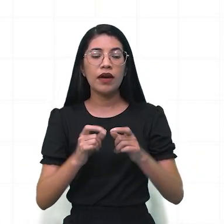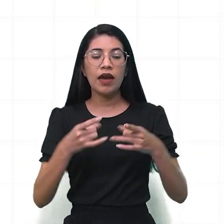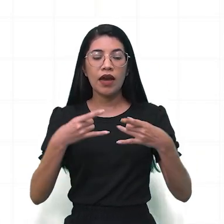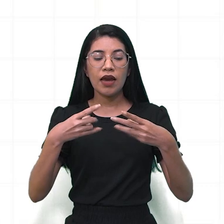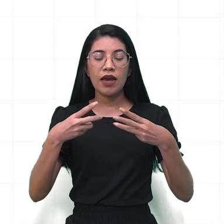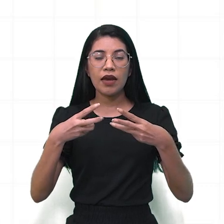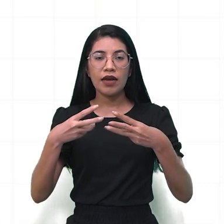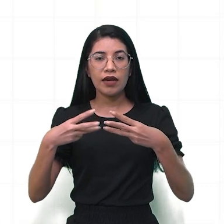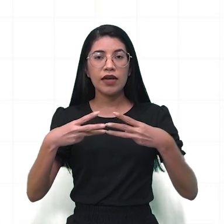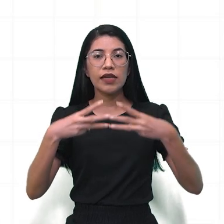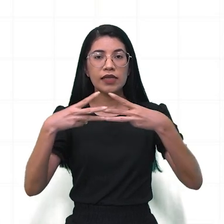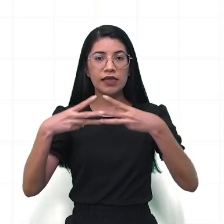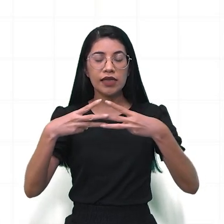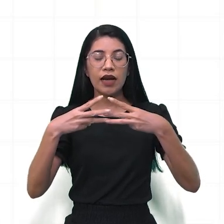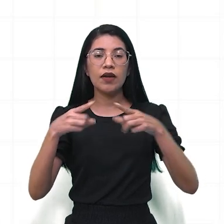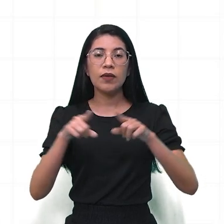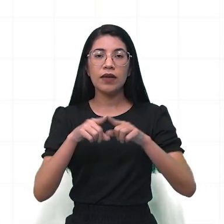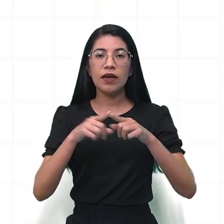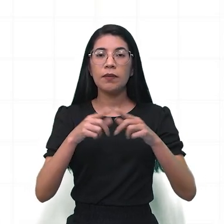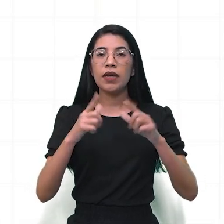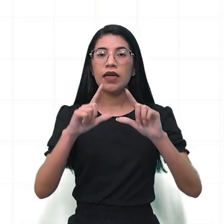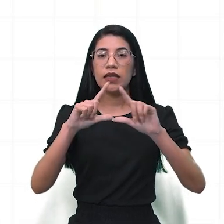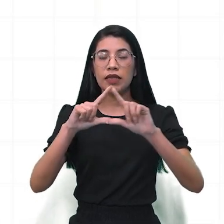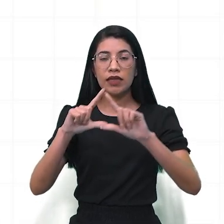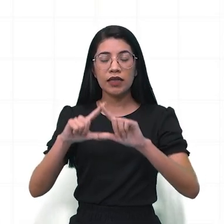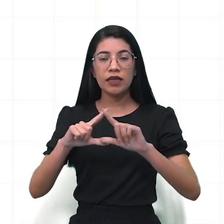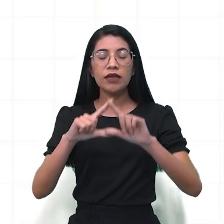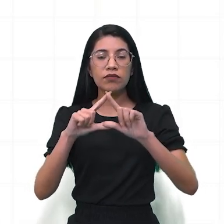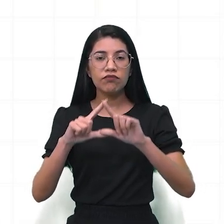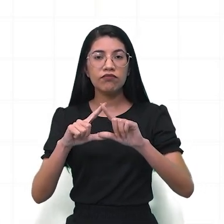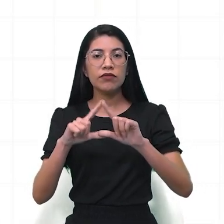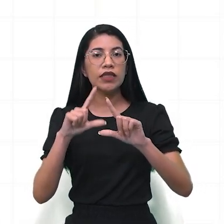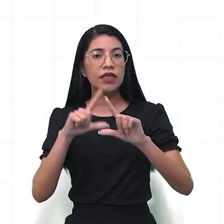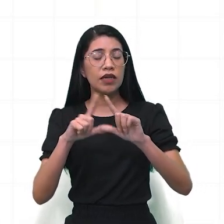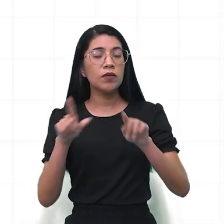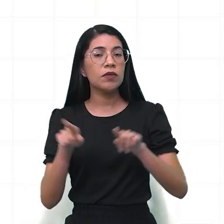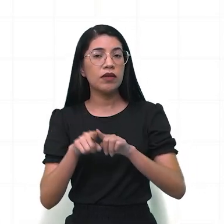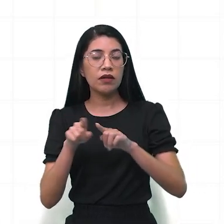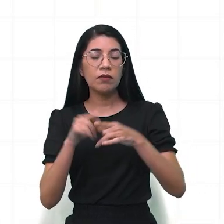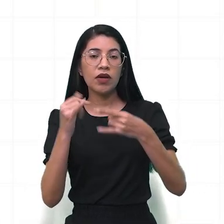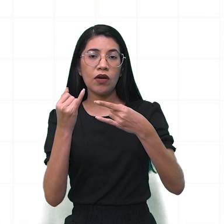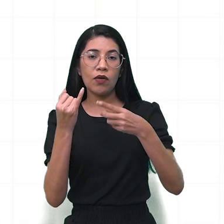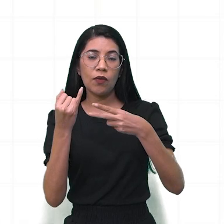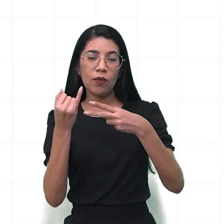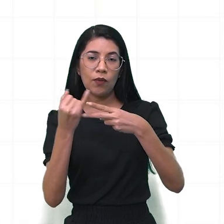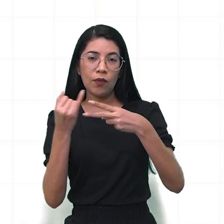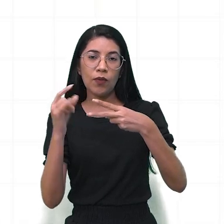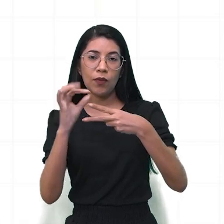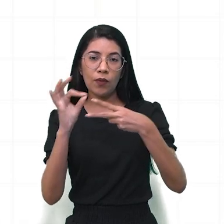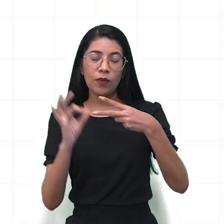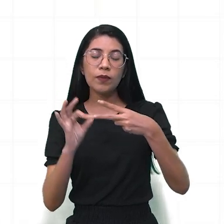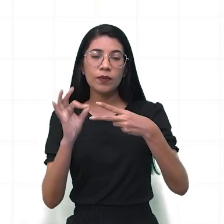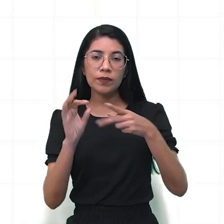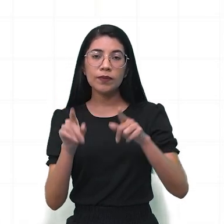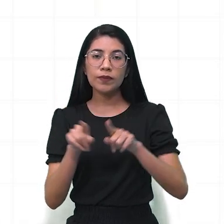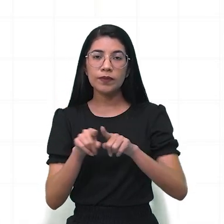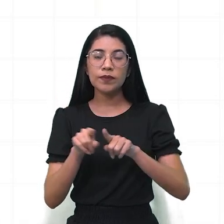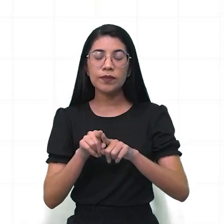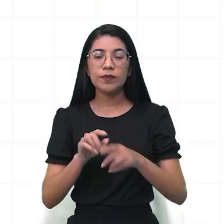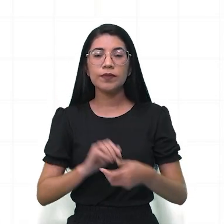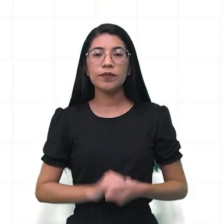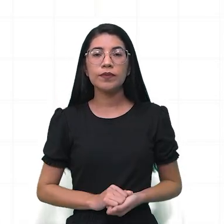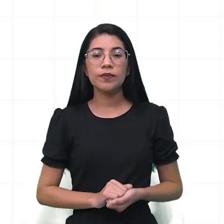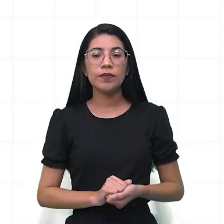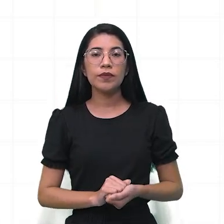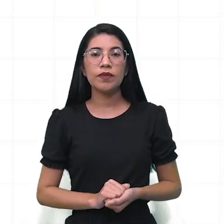e triângulos. Opa! O triângulo, ele é um polígono? Com certeza. Ele é considerado um polígono também. Tá